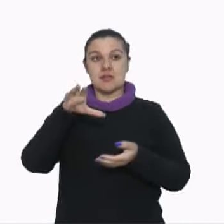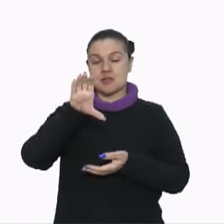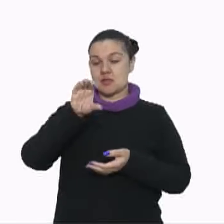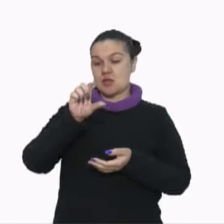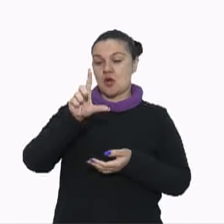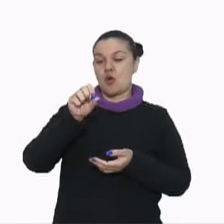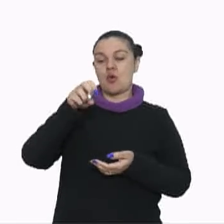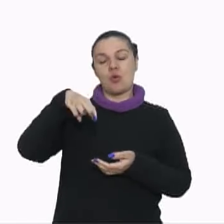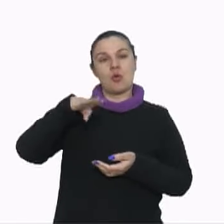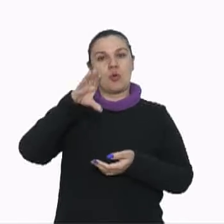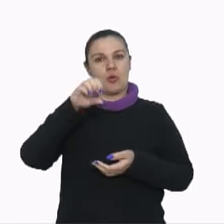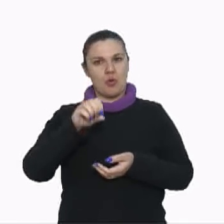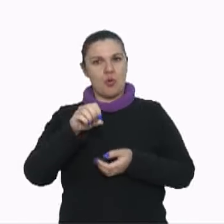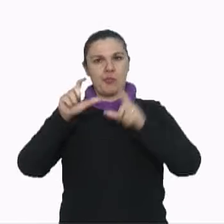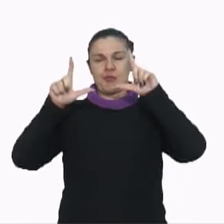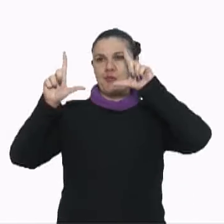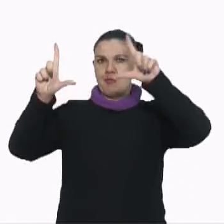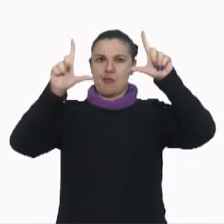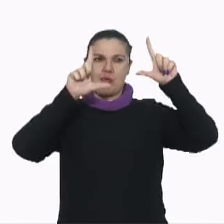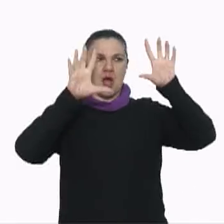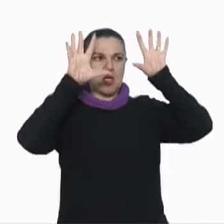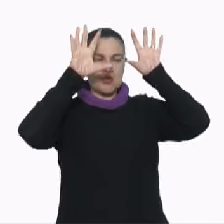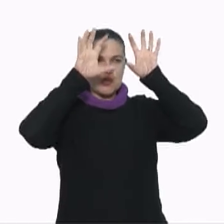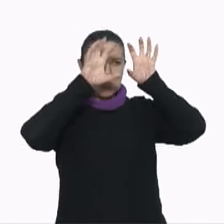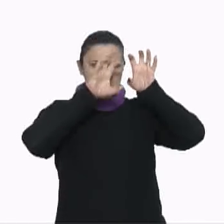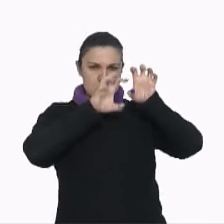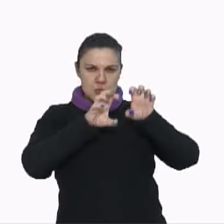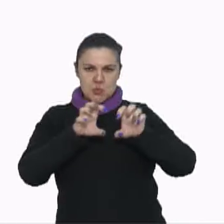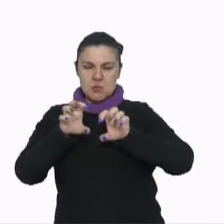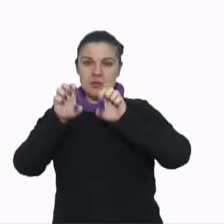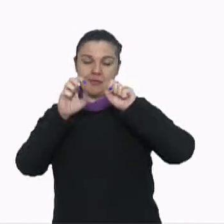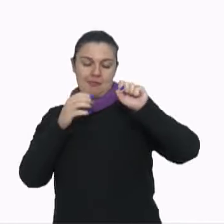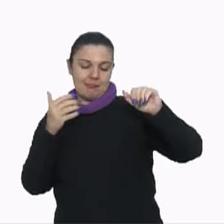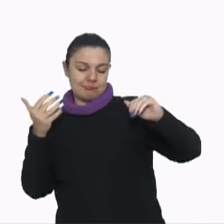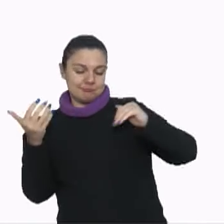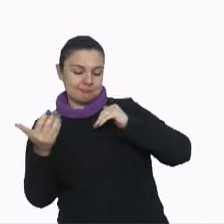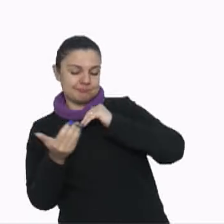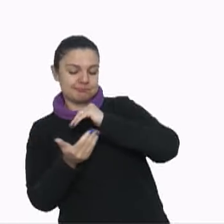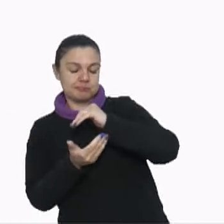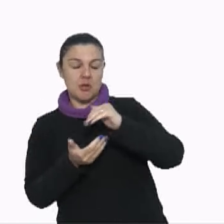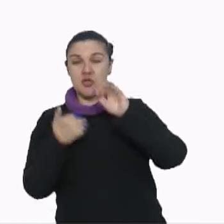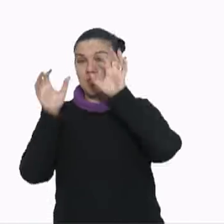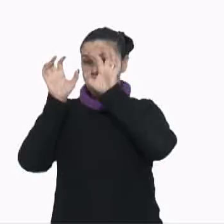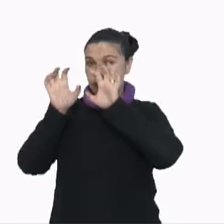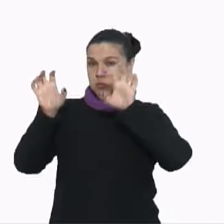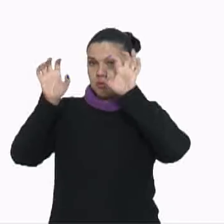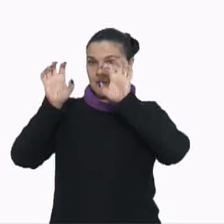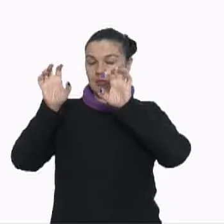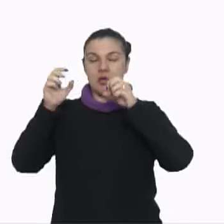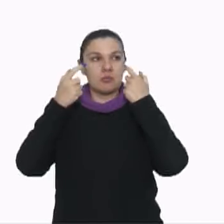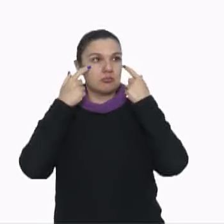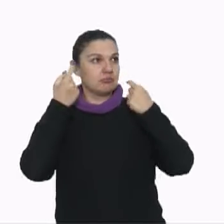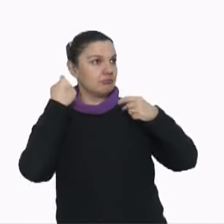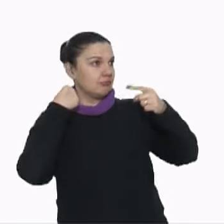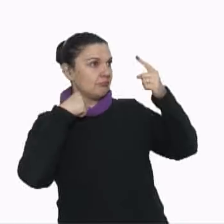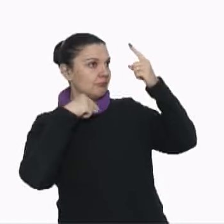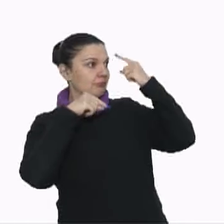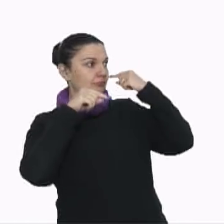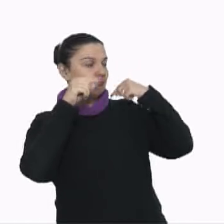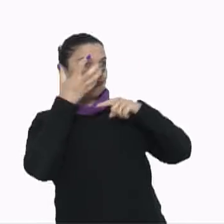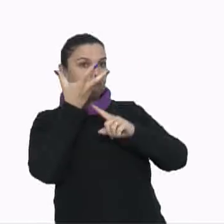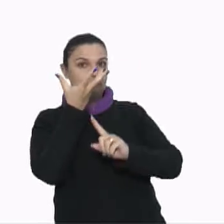em tons escuros, cujas atmosferas transitam entre o sombrio e o surreal.